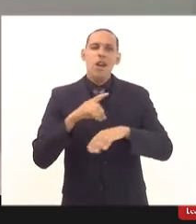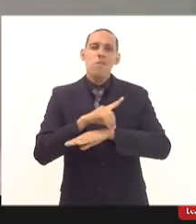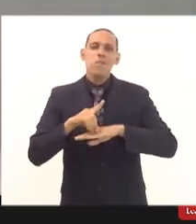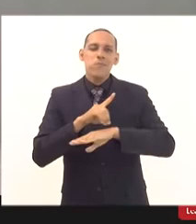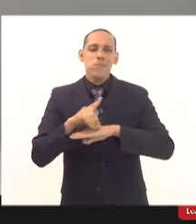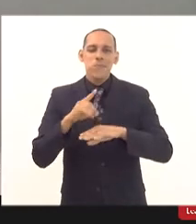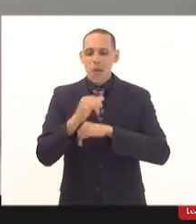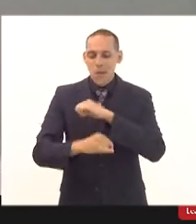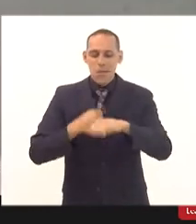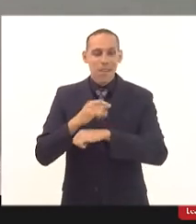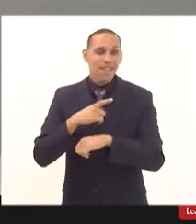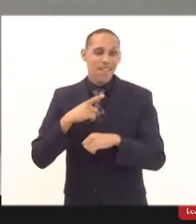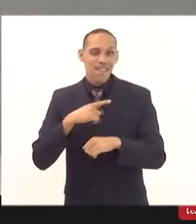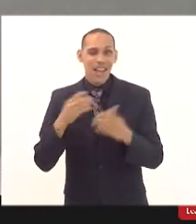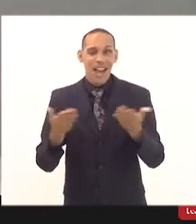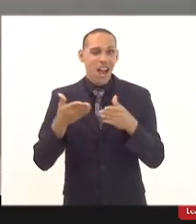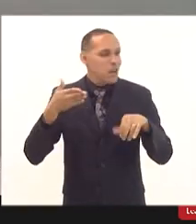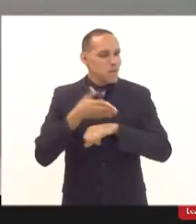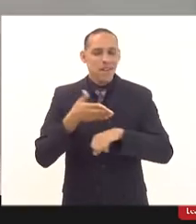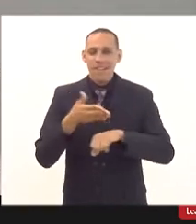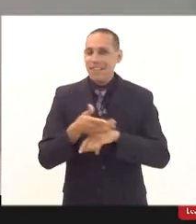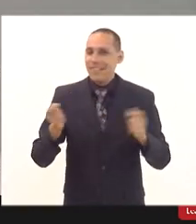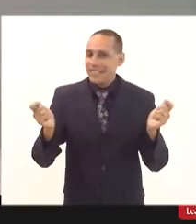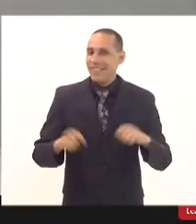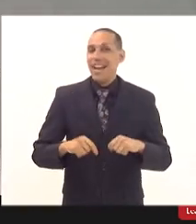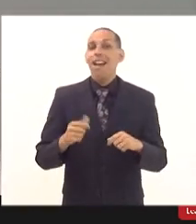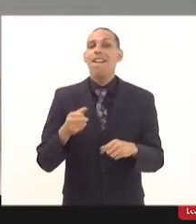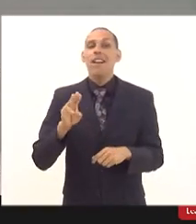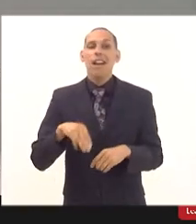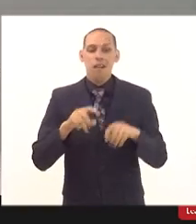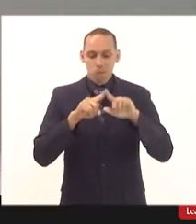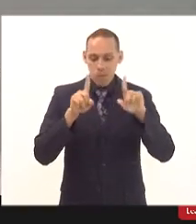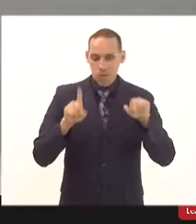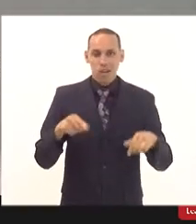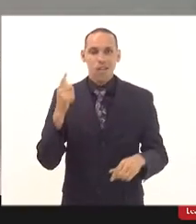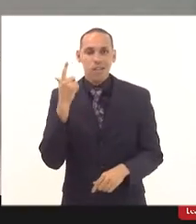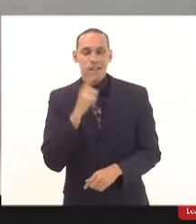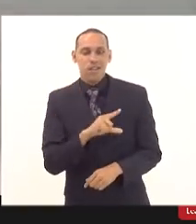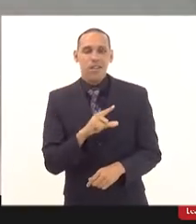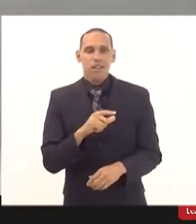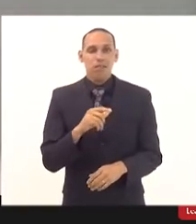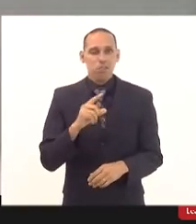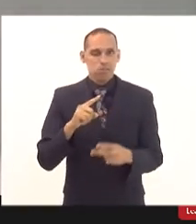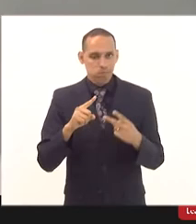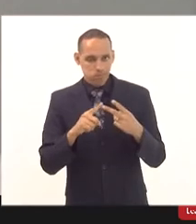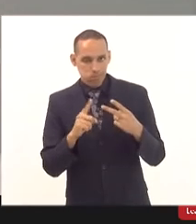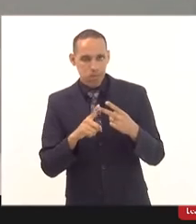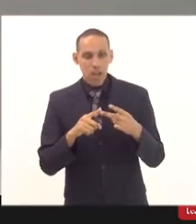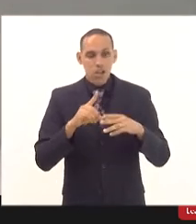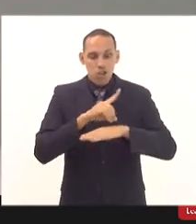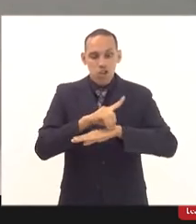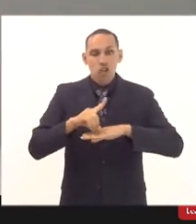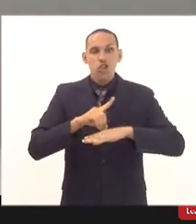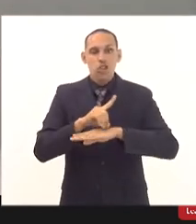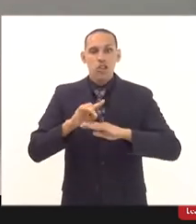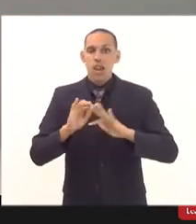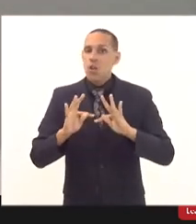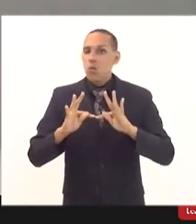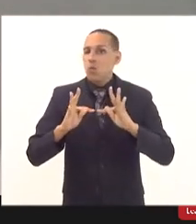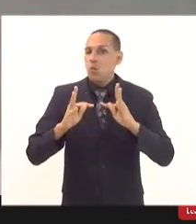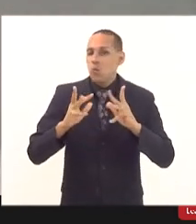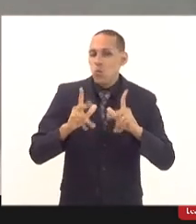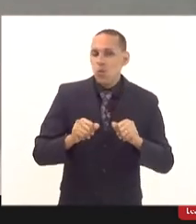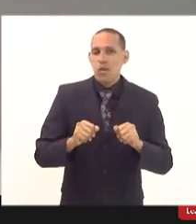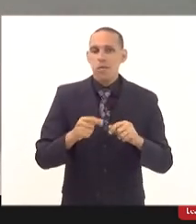forma online para que todos pudessem acessar os profissionais o que o passo seguinte seria a digitalização das células porque a gente